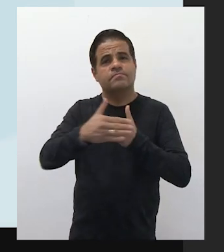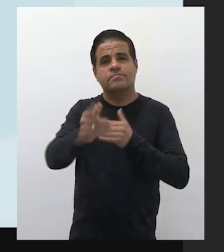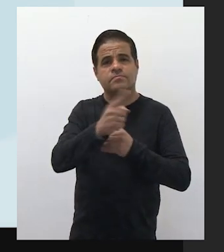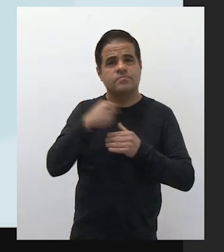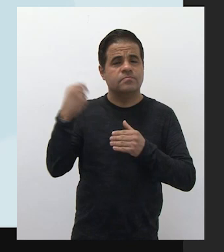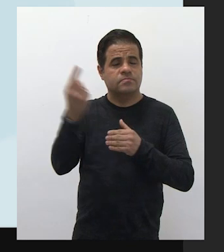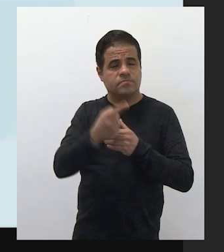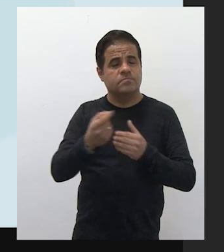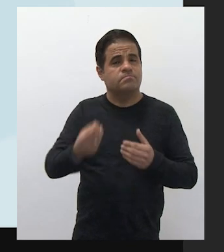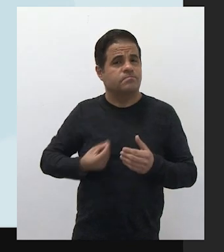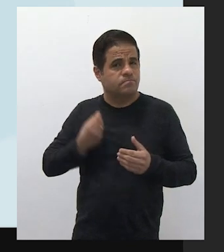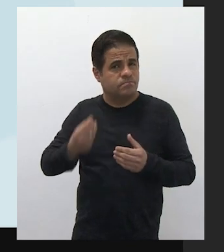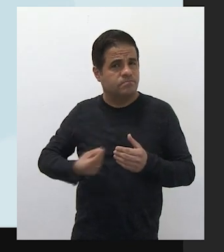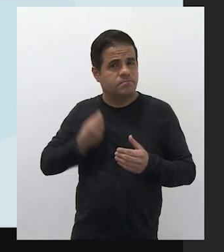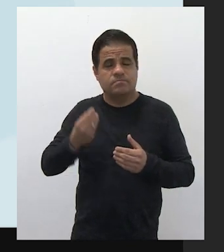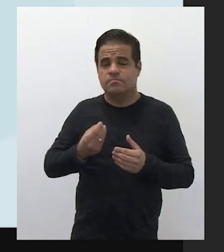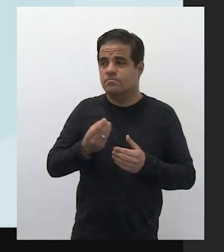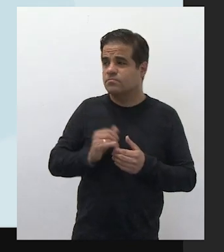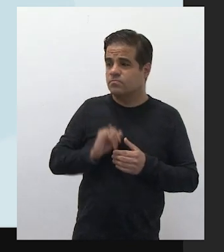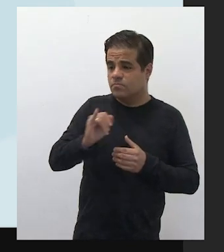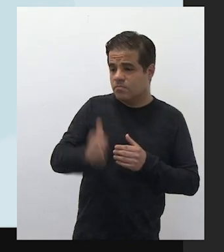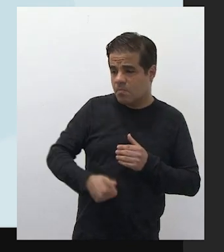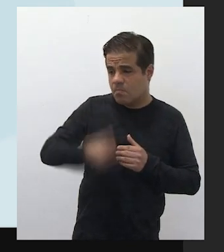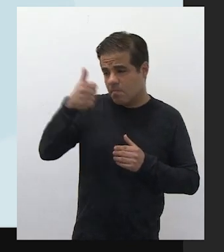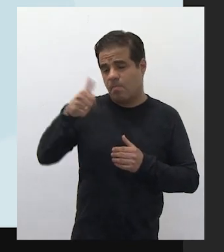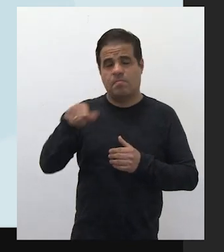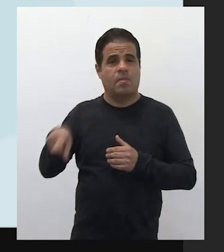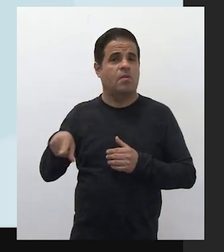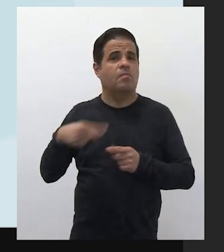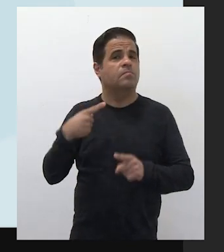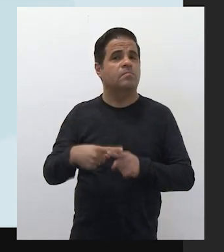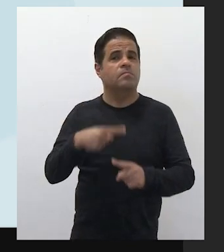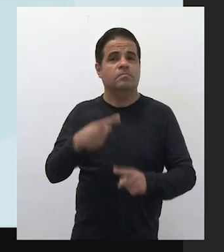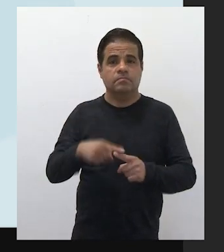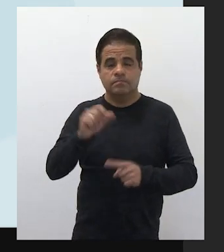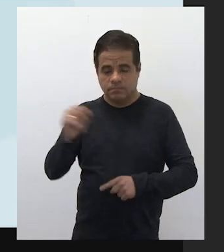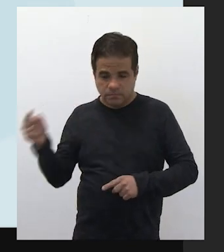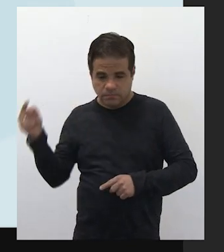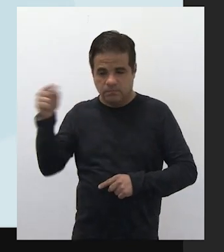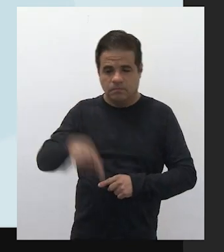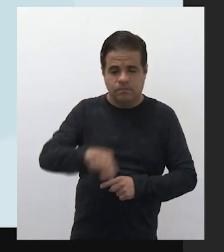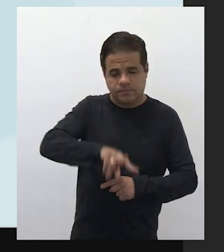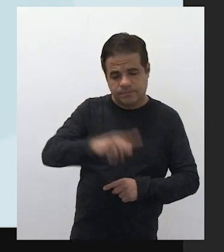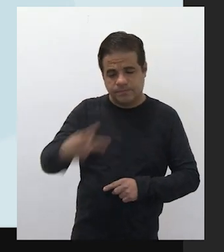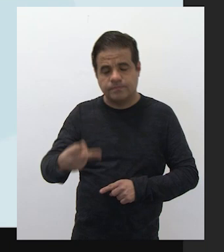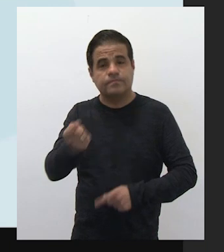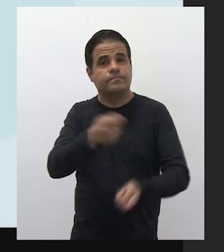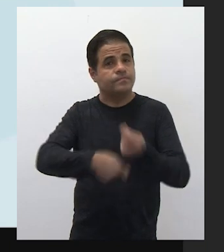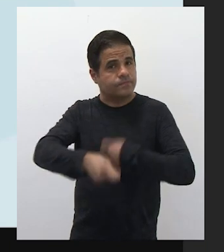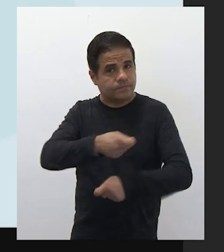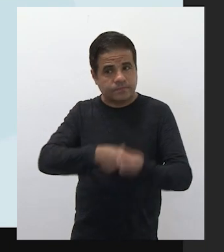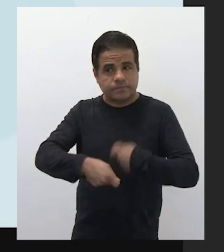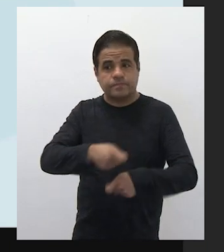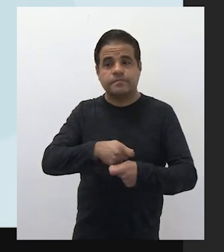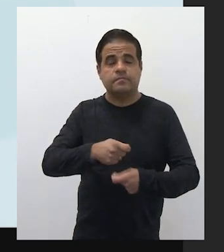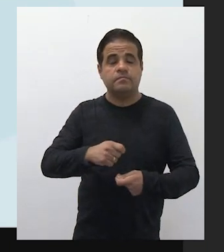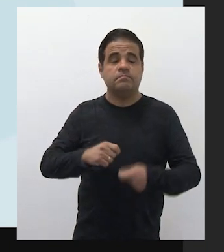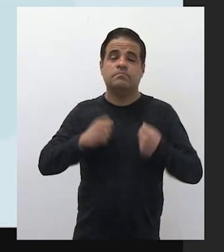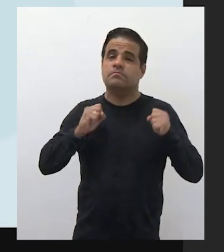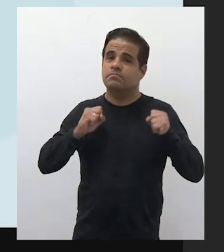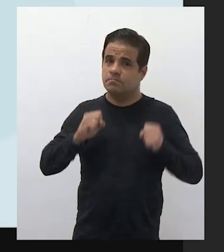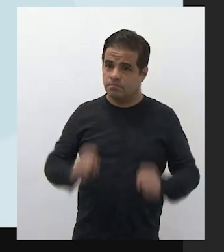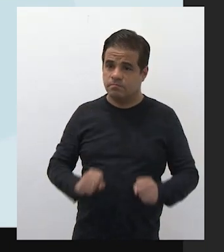gente vive, não for modificada para melhor. Porque se vier um revés econômico a reboque,